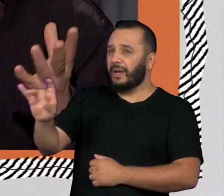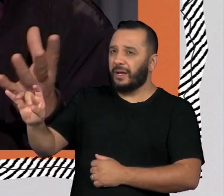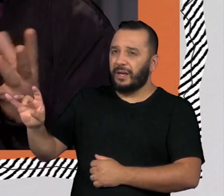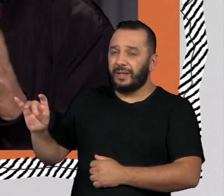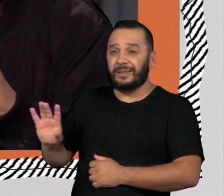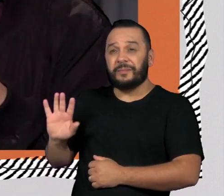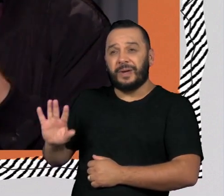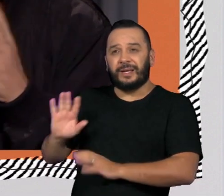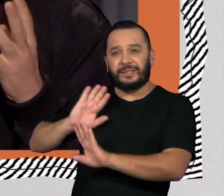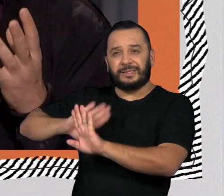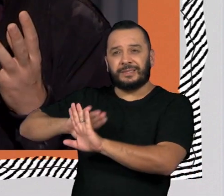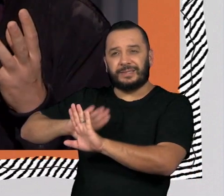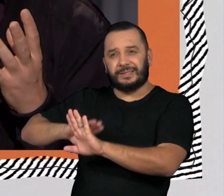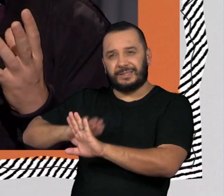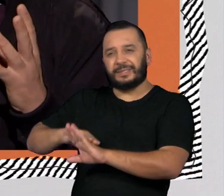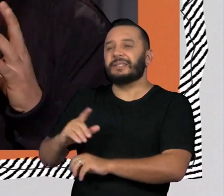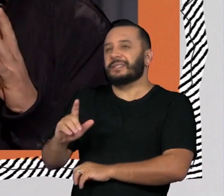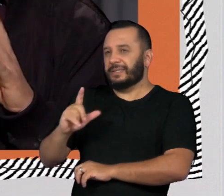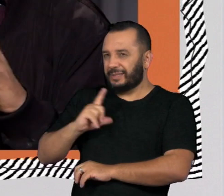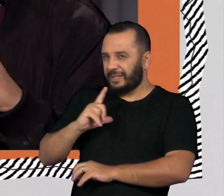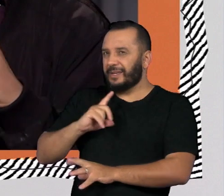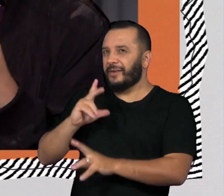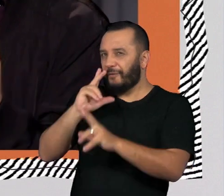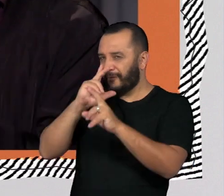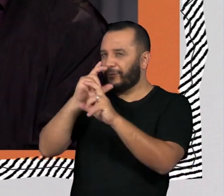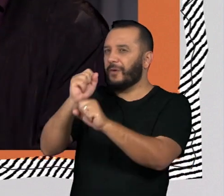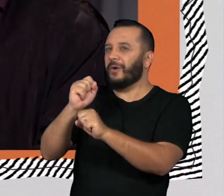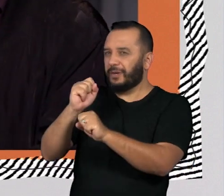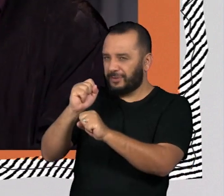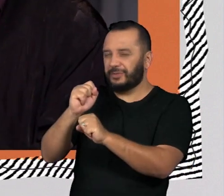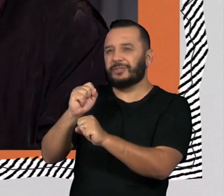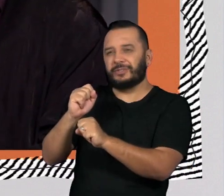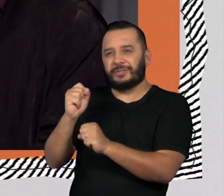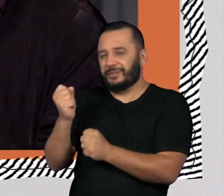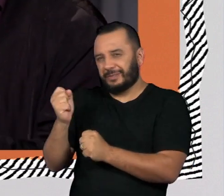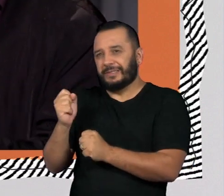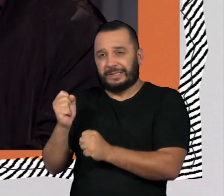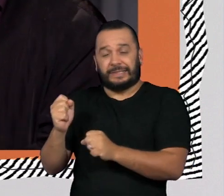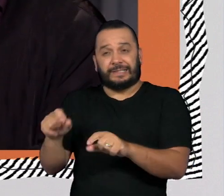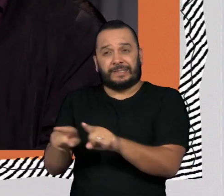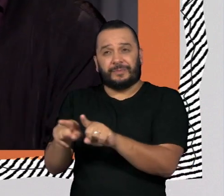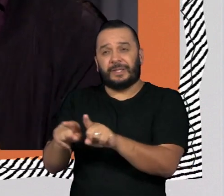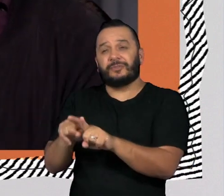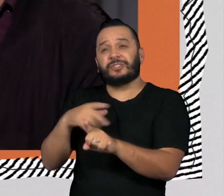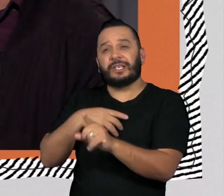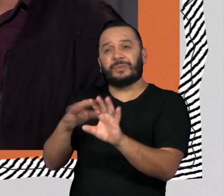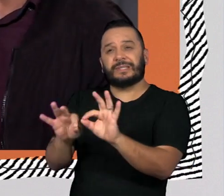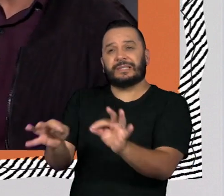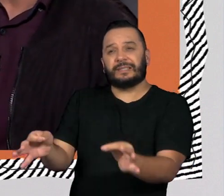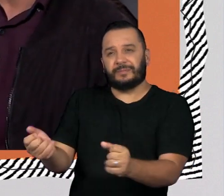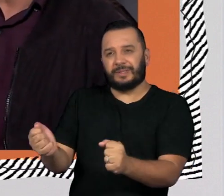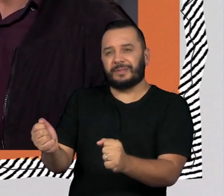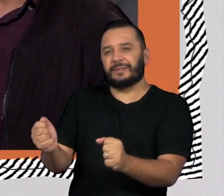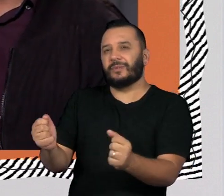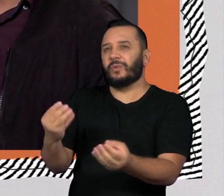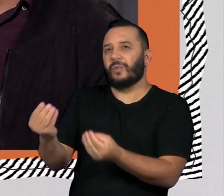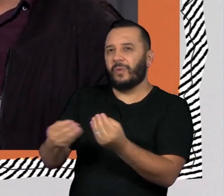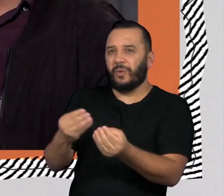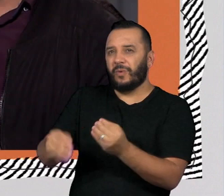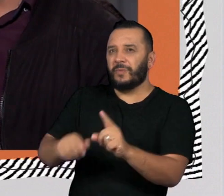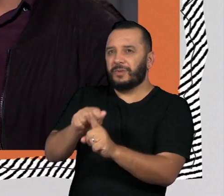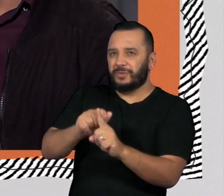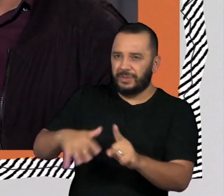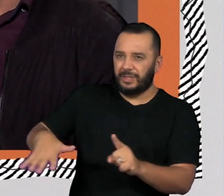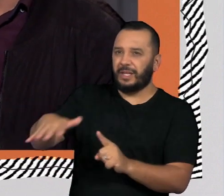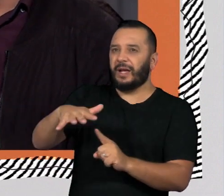ali existe uma complexidade tão forte e, ao mesmo tempo, tão simples, tão direta sobre o mundo,